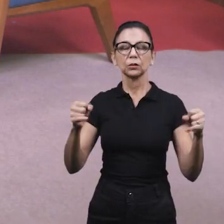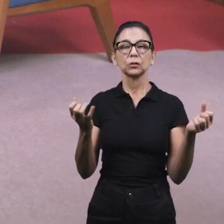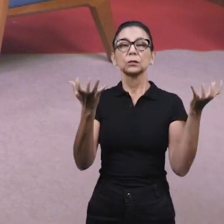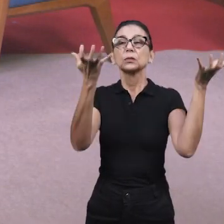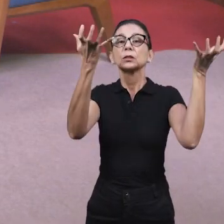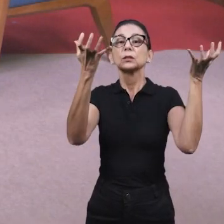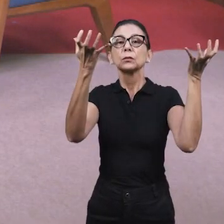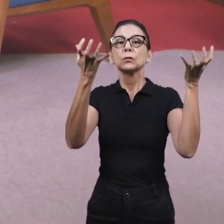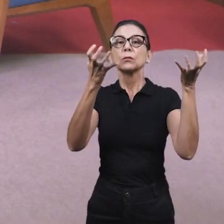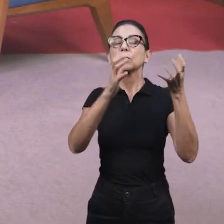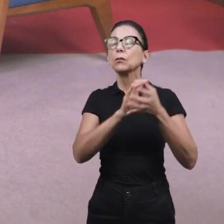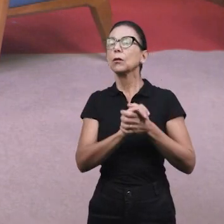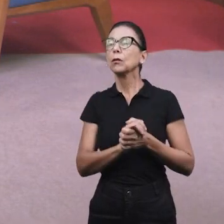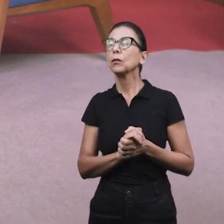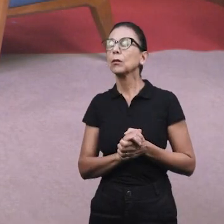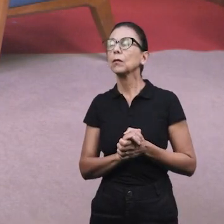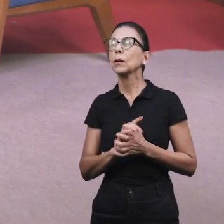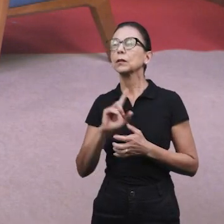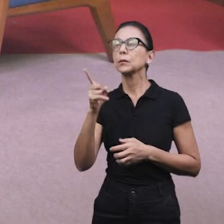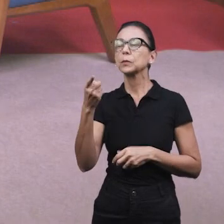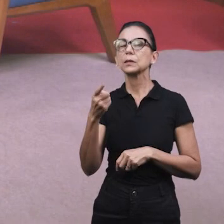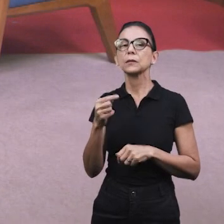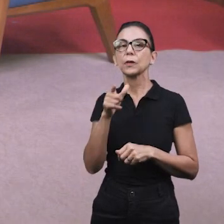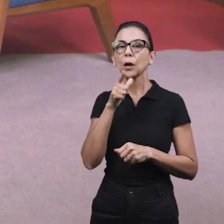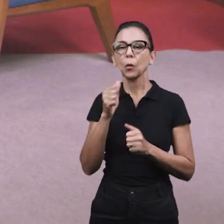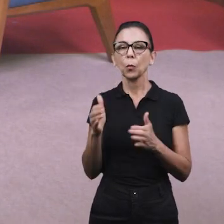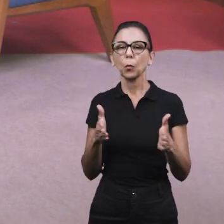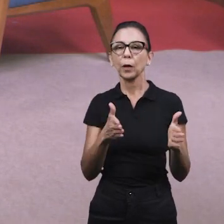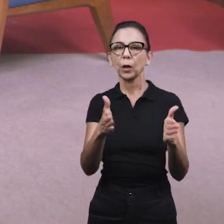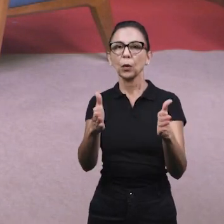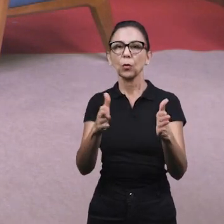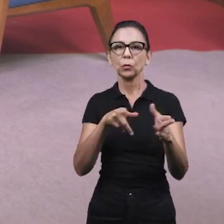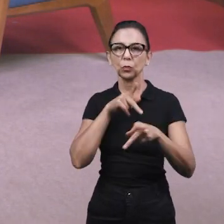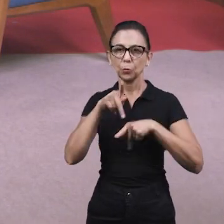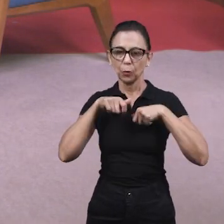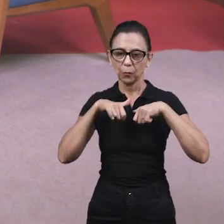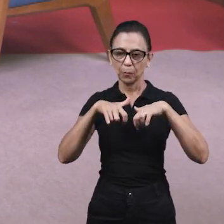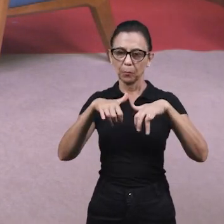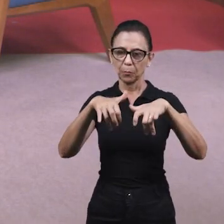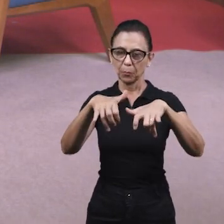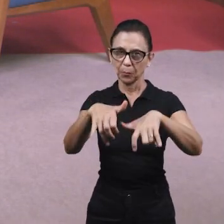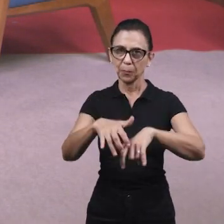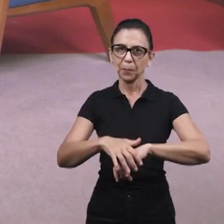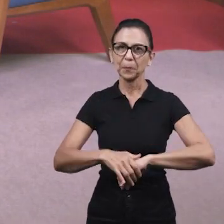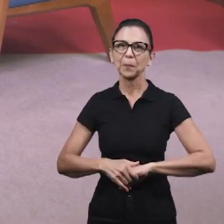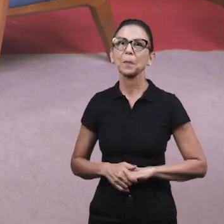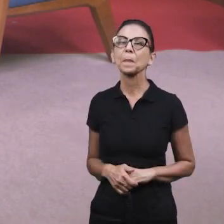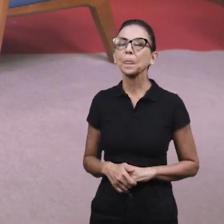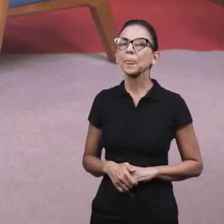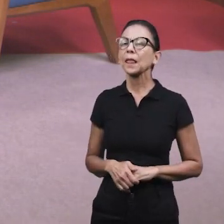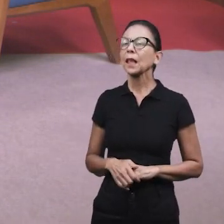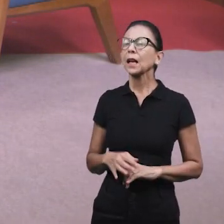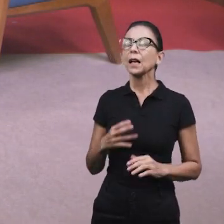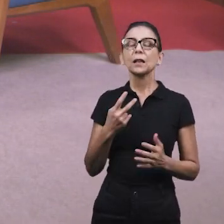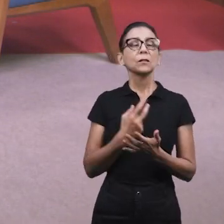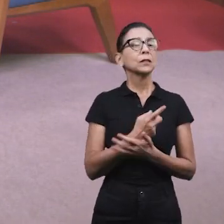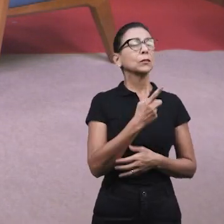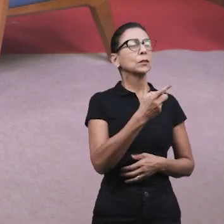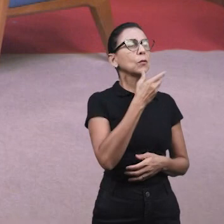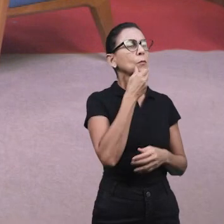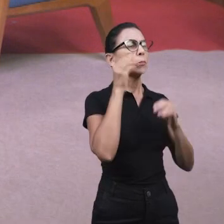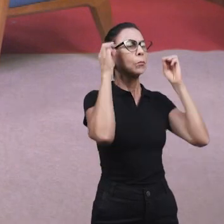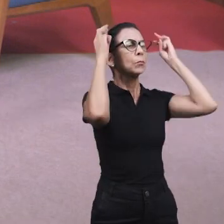coloca então próximo ao Jordão para a travessia. Eu queria que vocês falassem um pouquinho sobre esse momento, né? Moisés